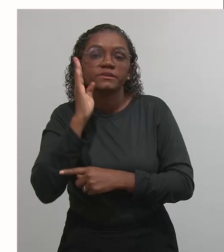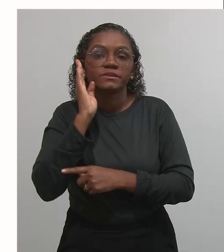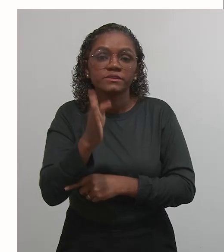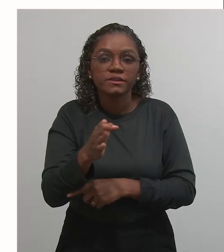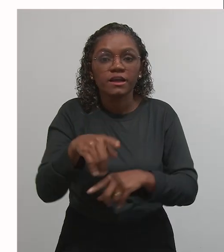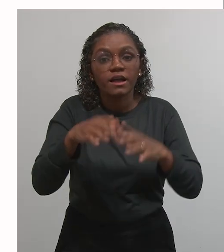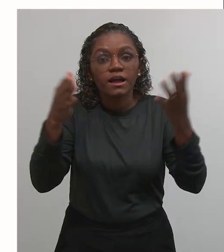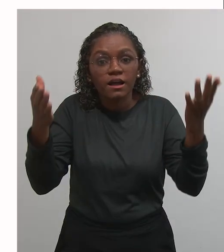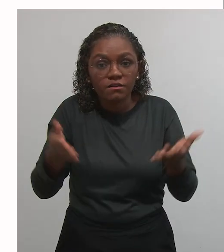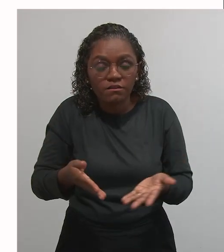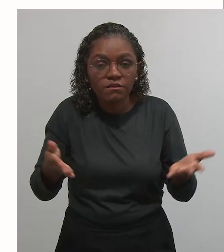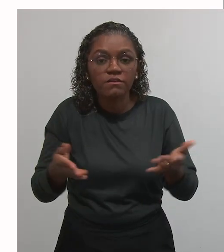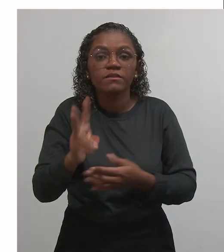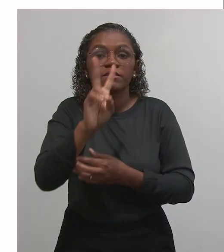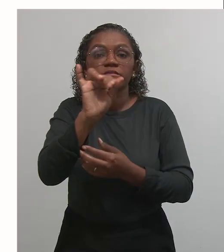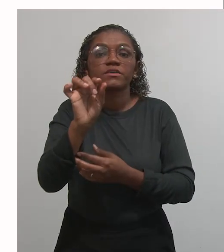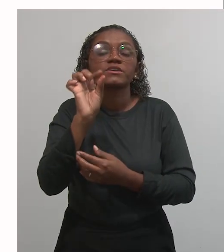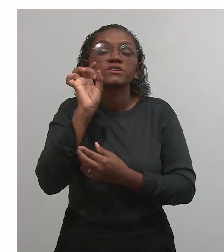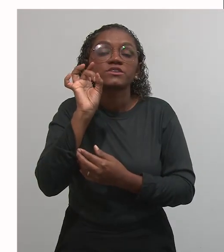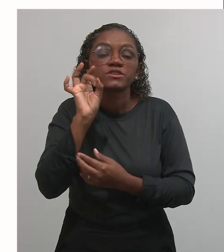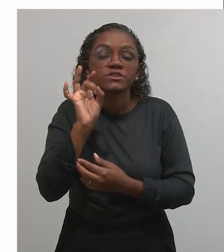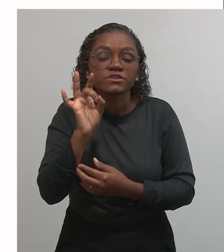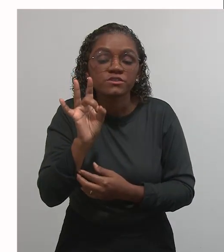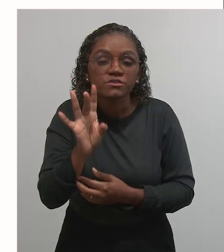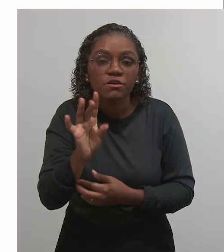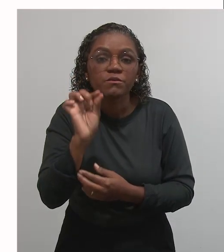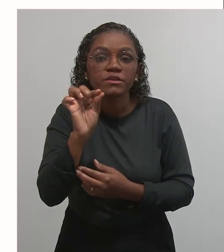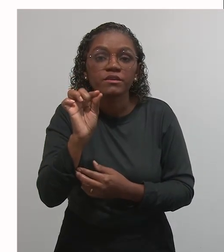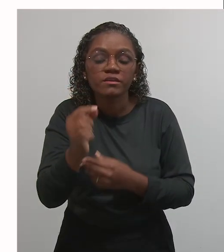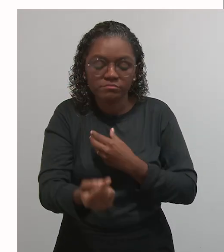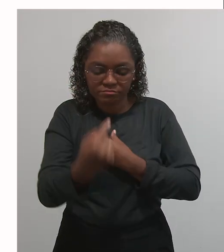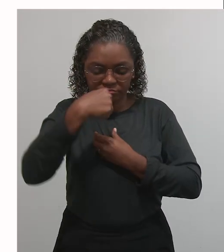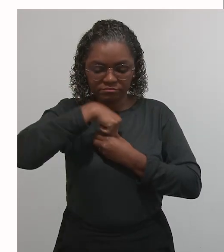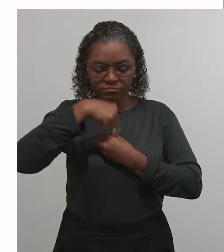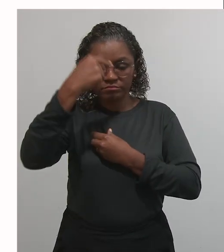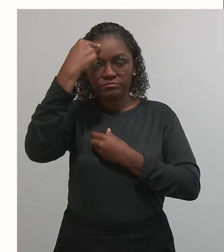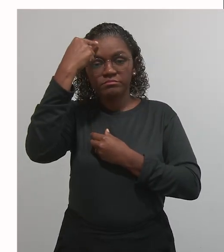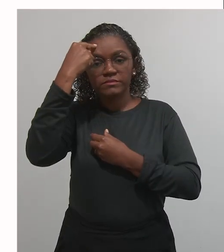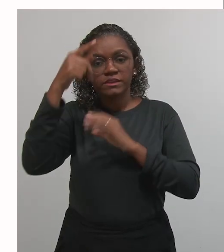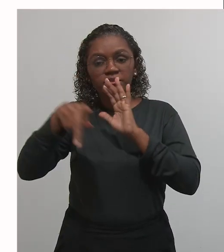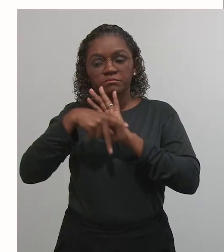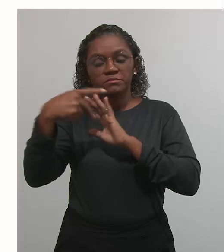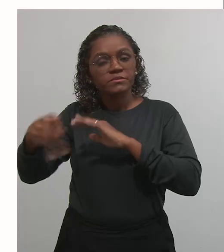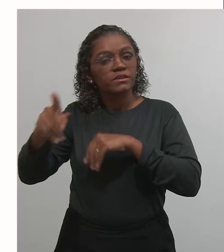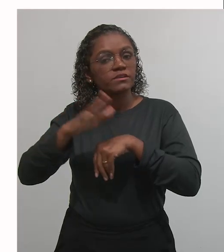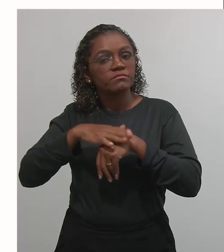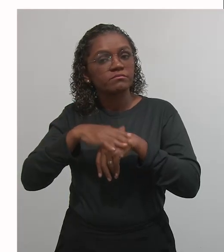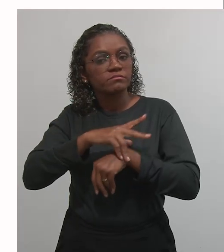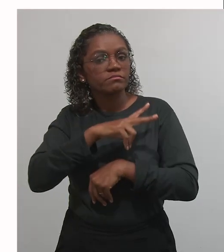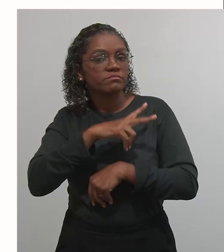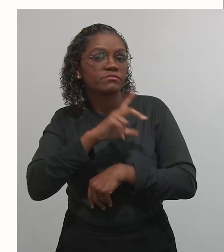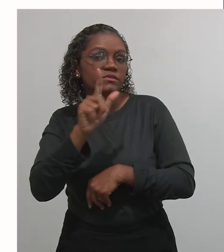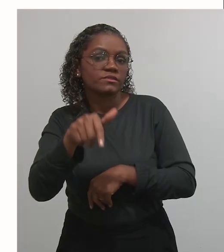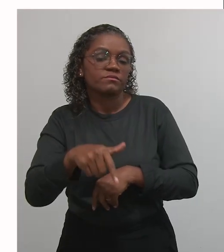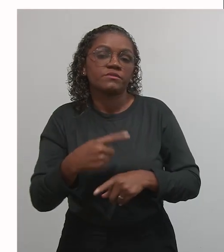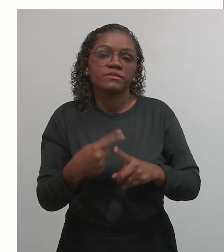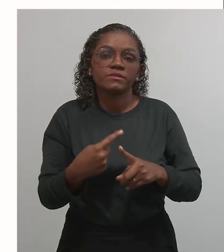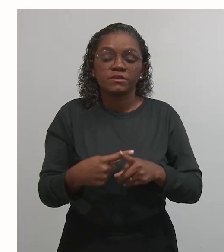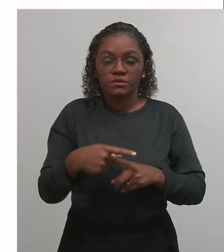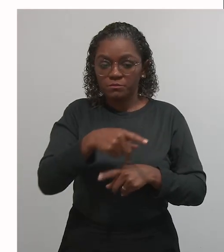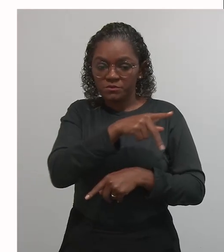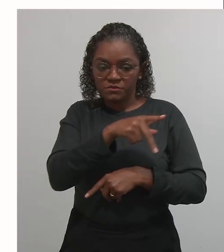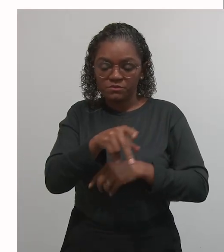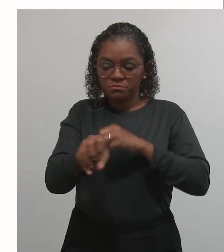apenas acessá-lo lá no seu inconsciente, ele vai acessar lá no mundo das ideias dele. Então, o professor não ensina ninguém, o professor